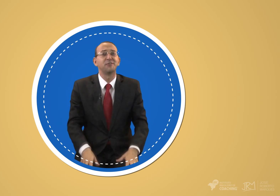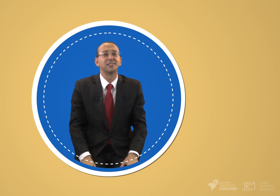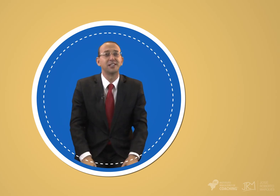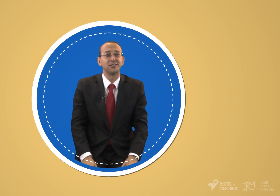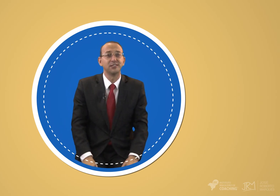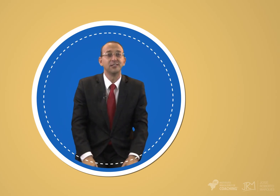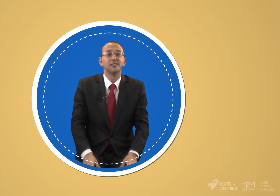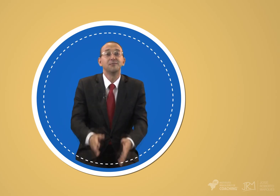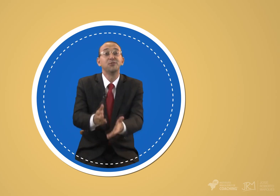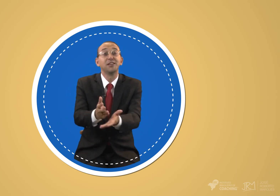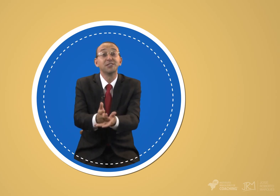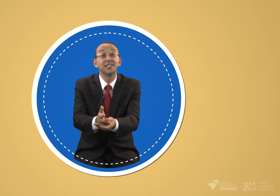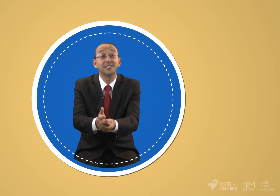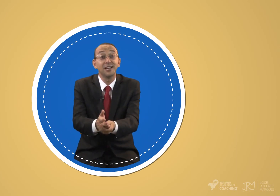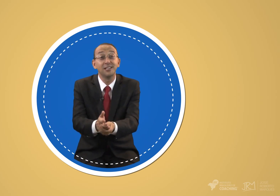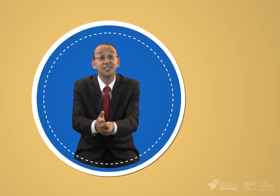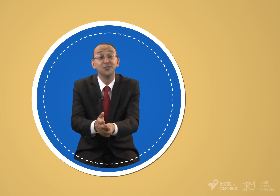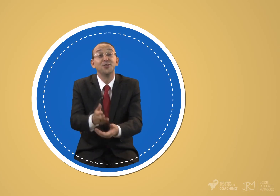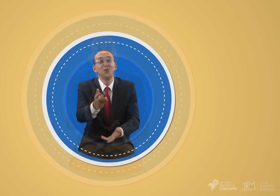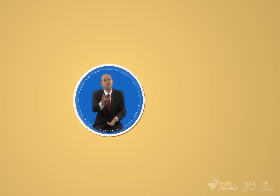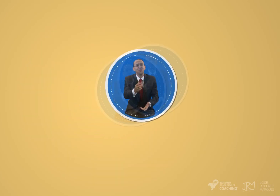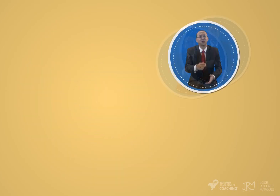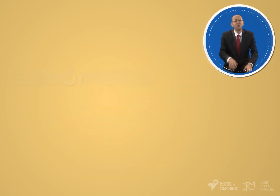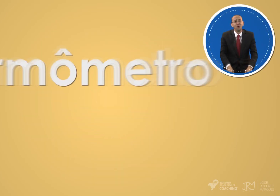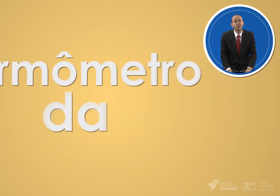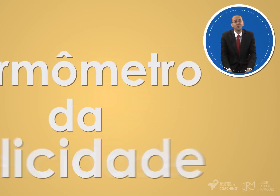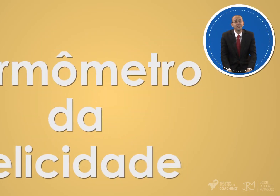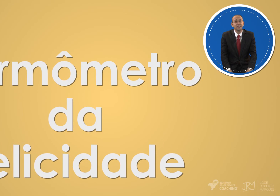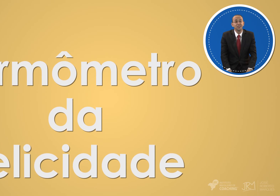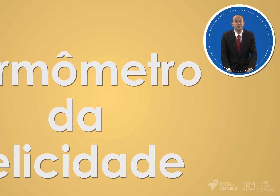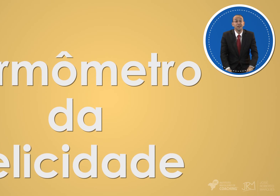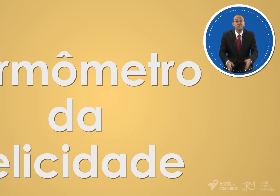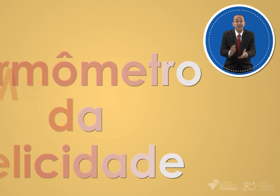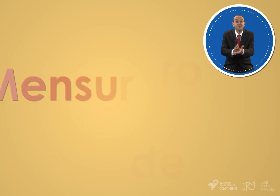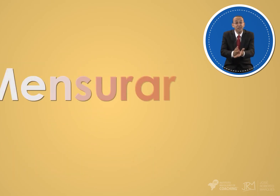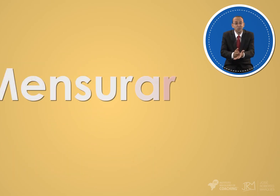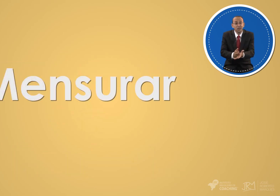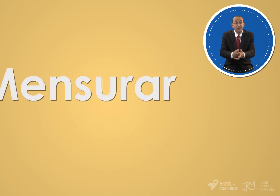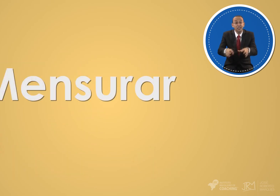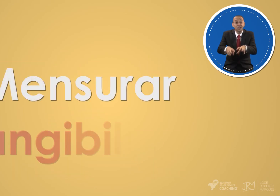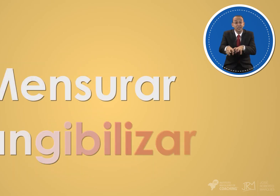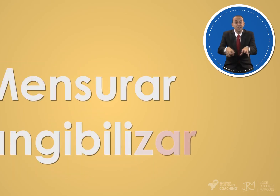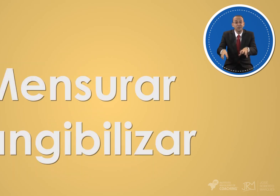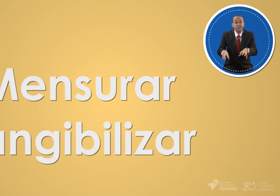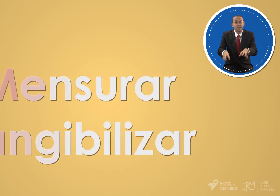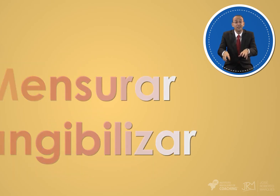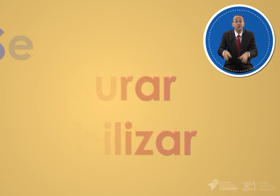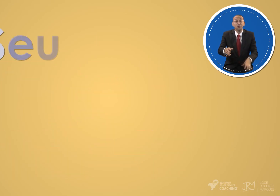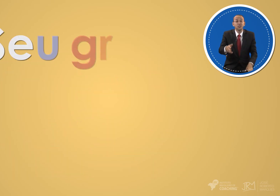direção à felicidade porque você está realizando O Termômetro da felicidade para mensurar e